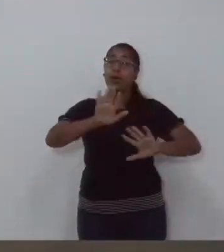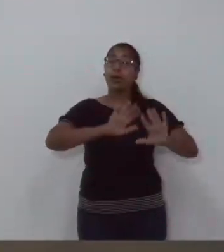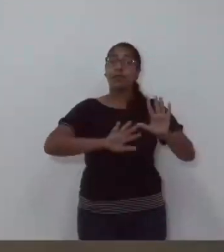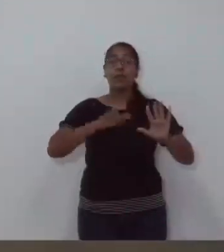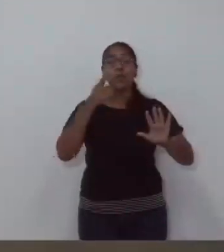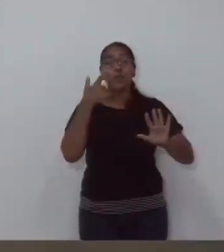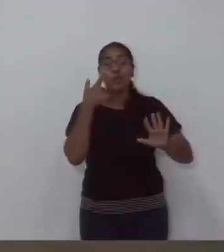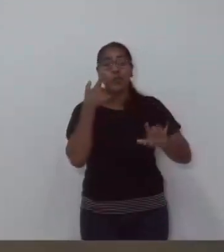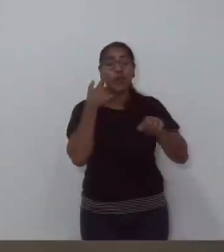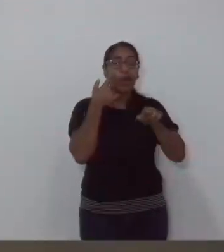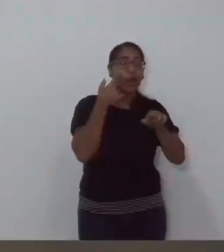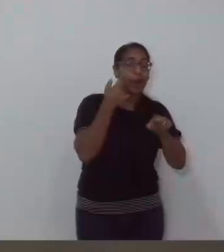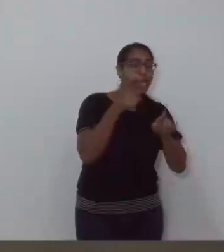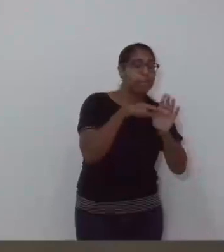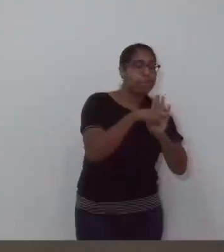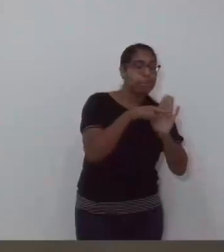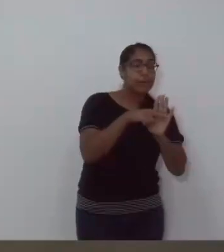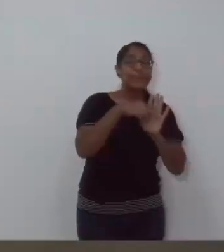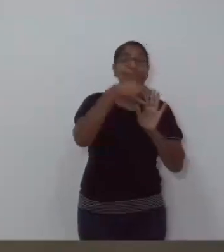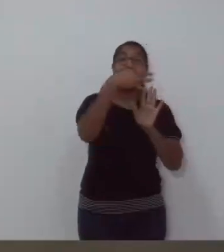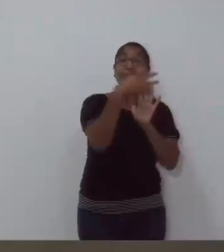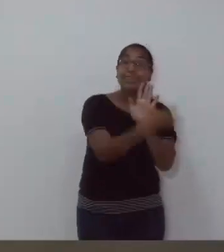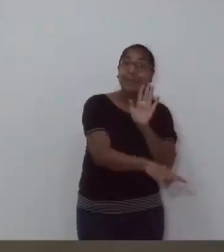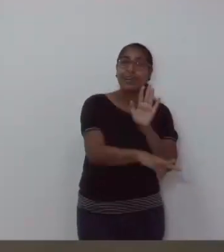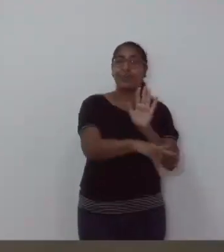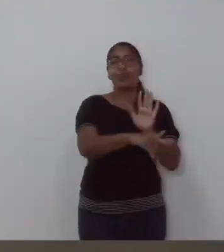verificar a checagem da forma